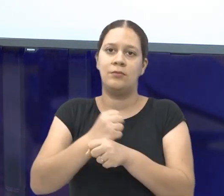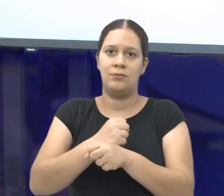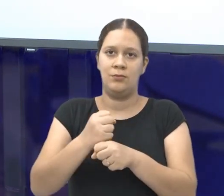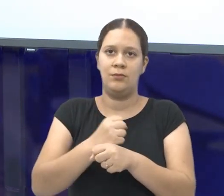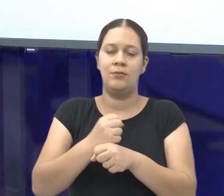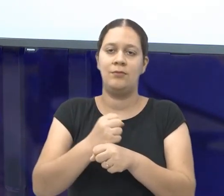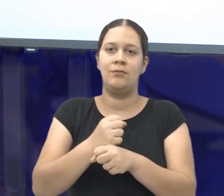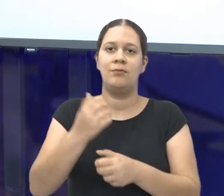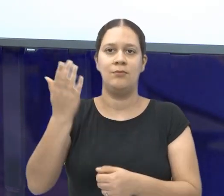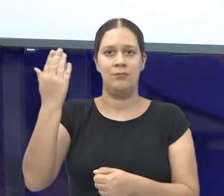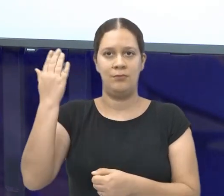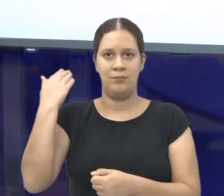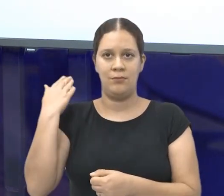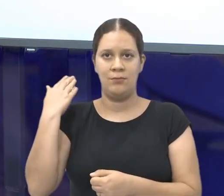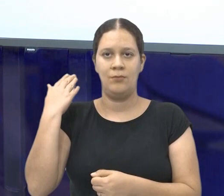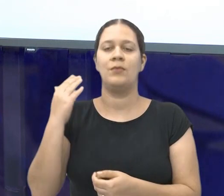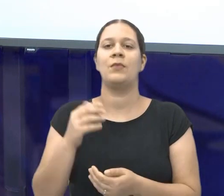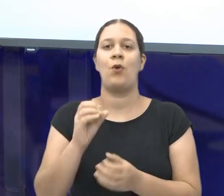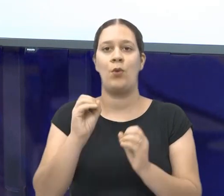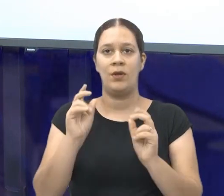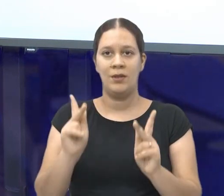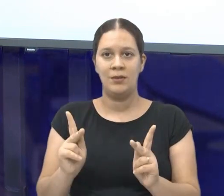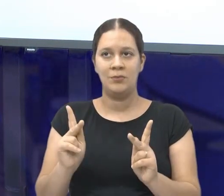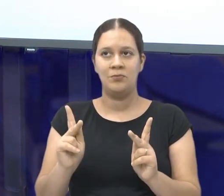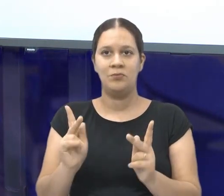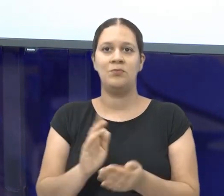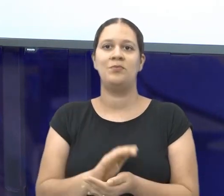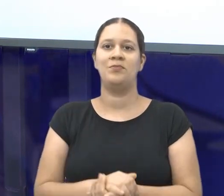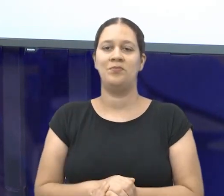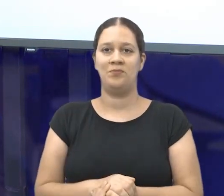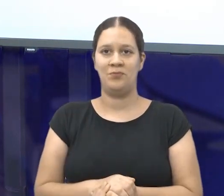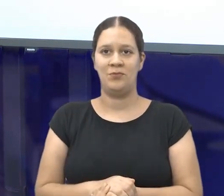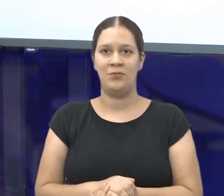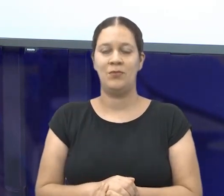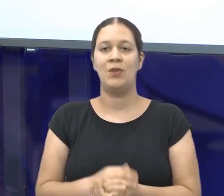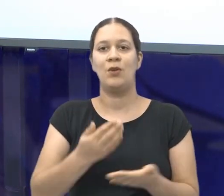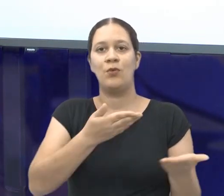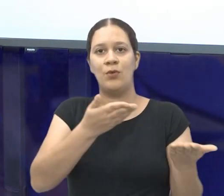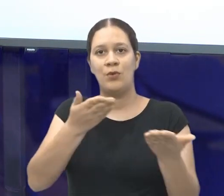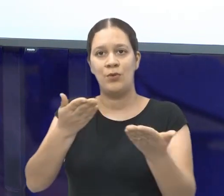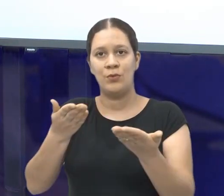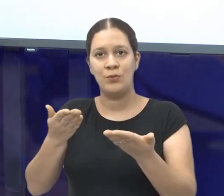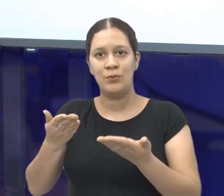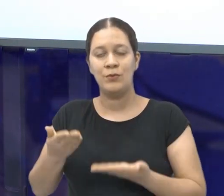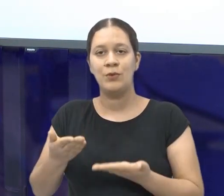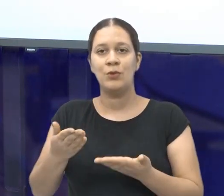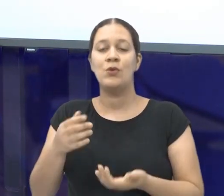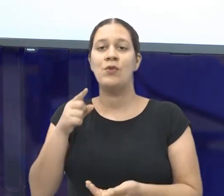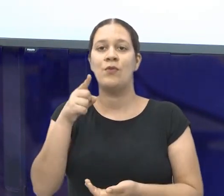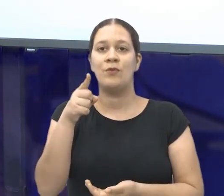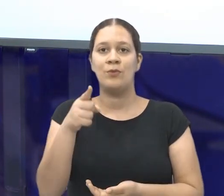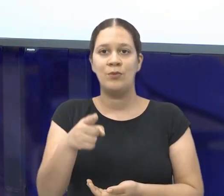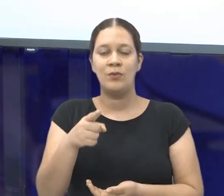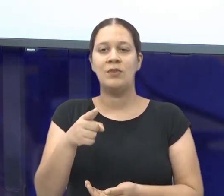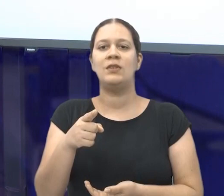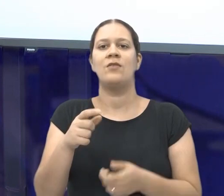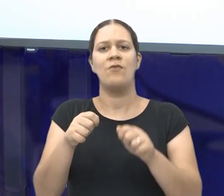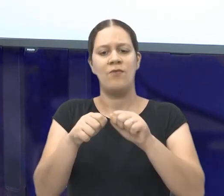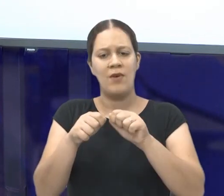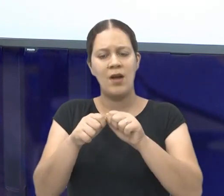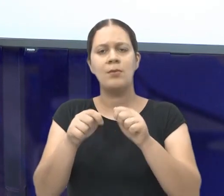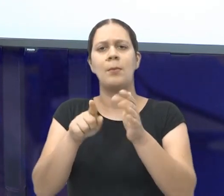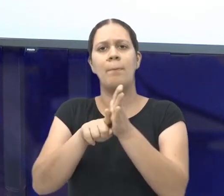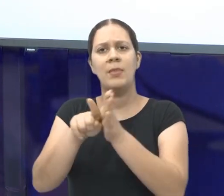vivermos bem, para vivermos numa sociedade livre e que cada um tenha a possibilidade de viver e exercer a sua